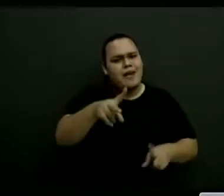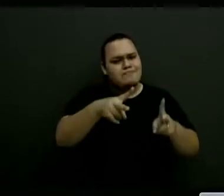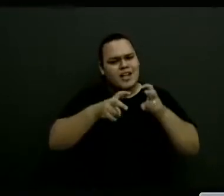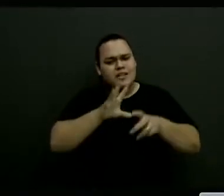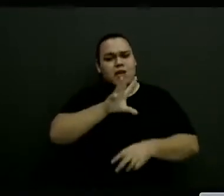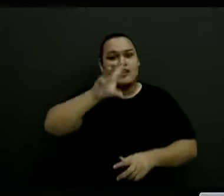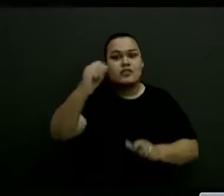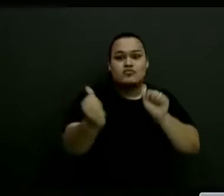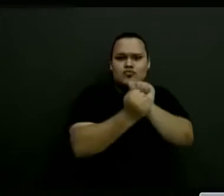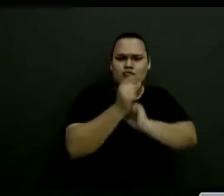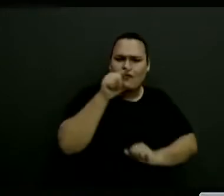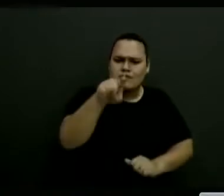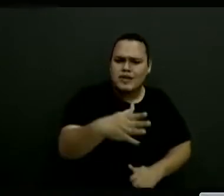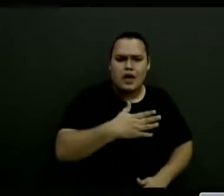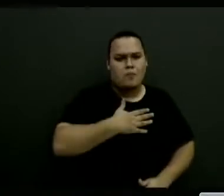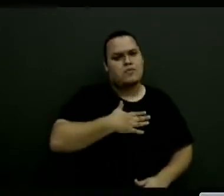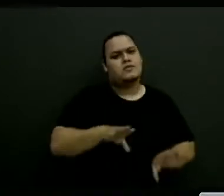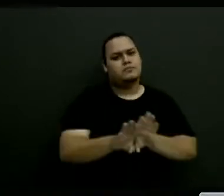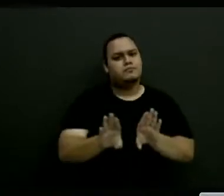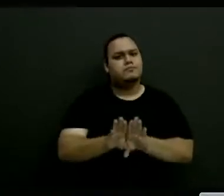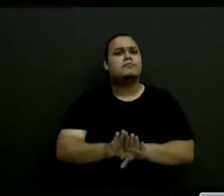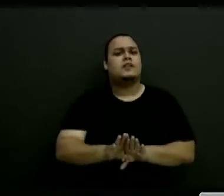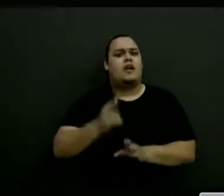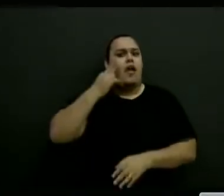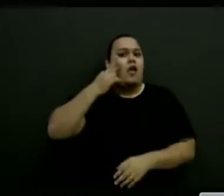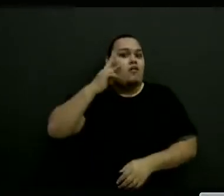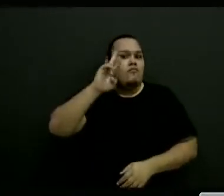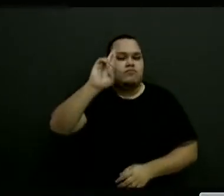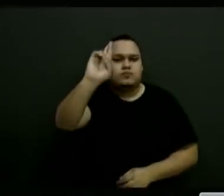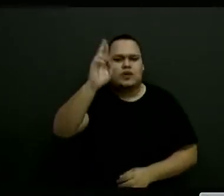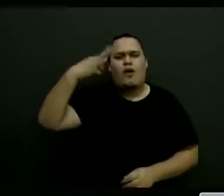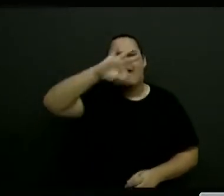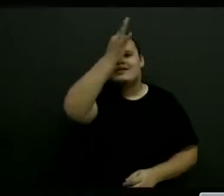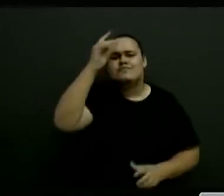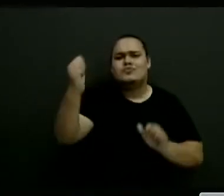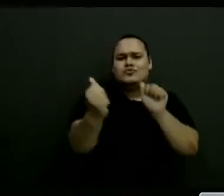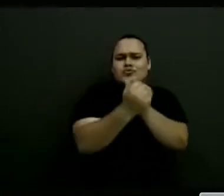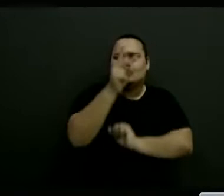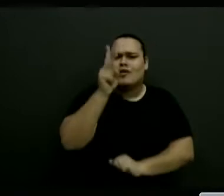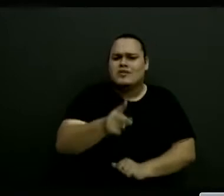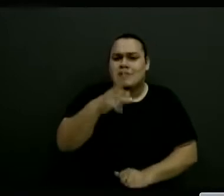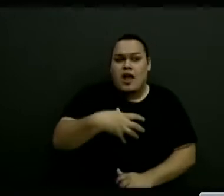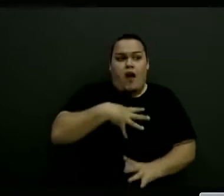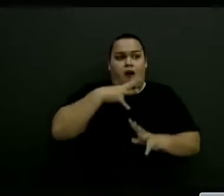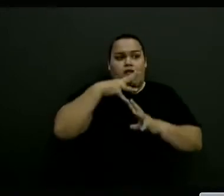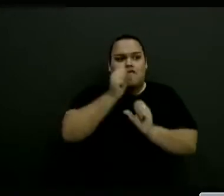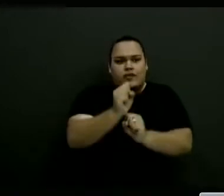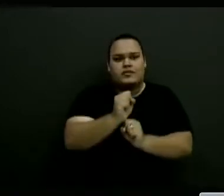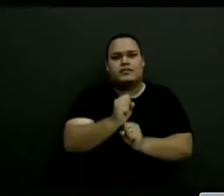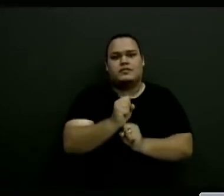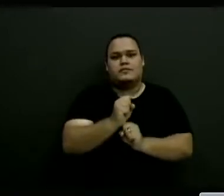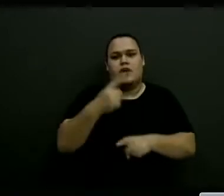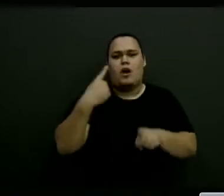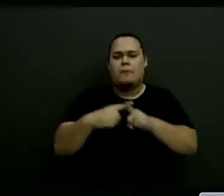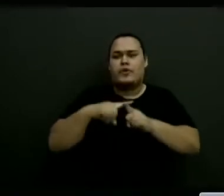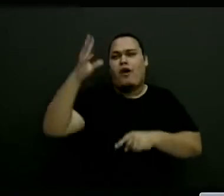você. E uma forte unção do Espírito de Deus inunda a sua vida. E quando essa